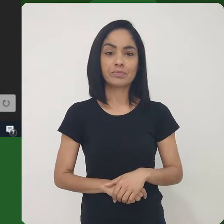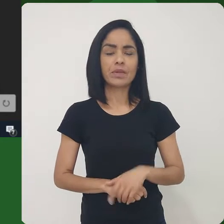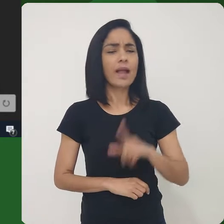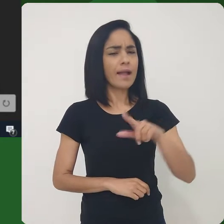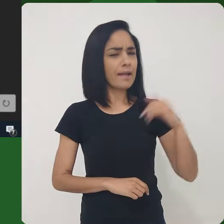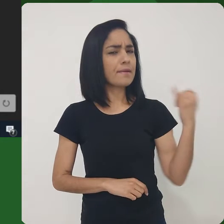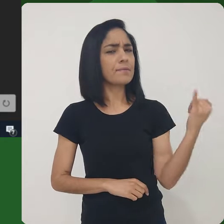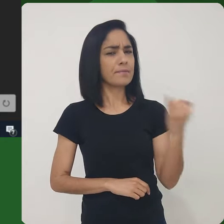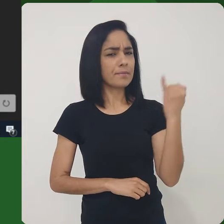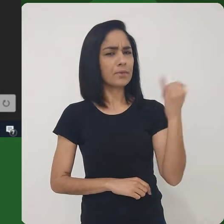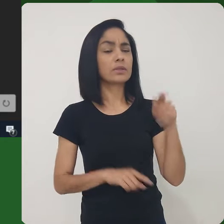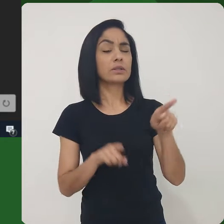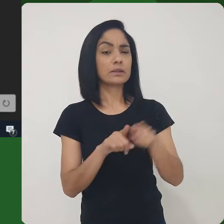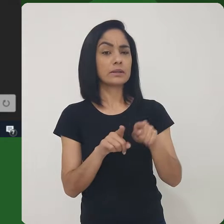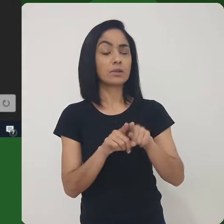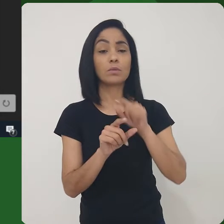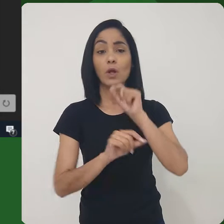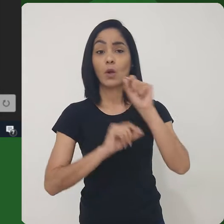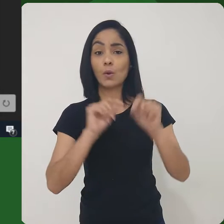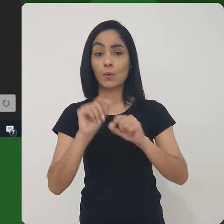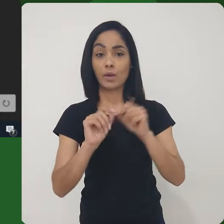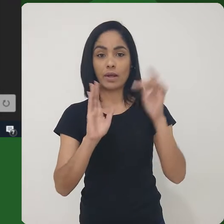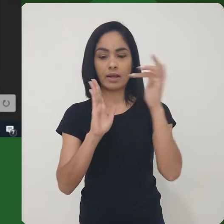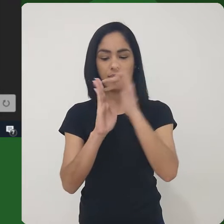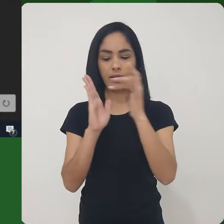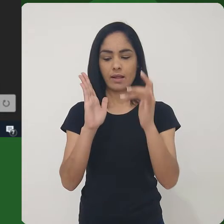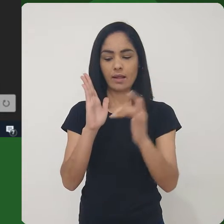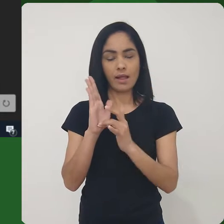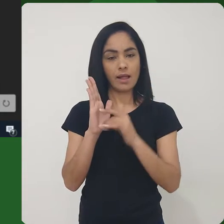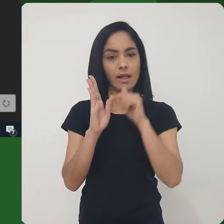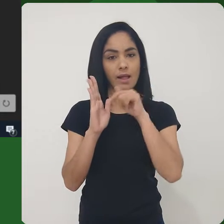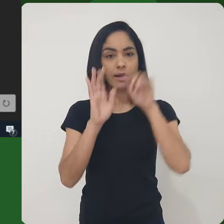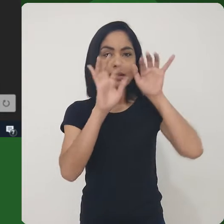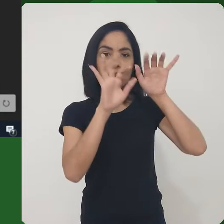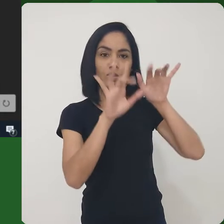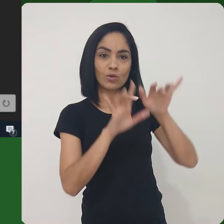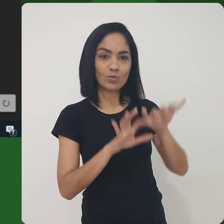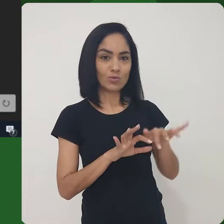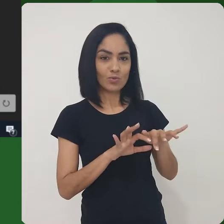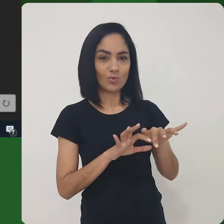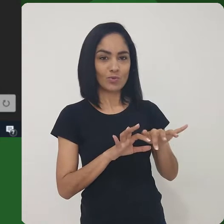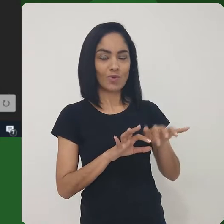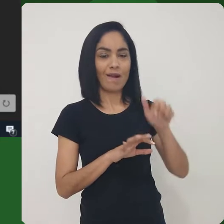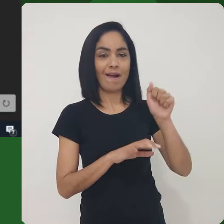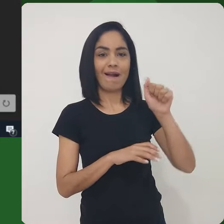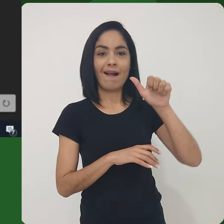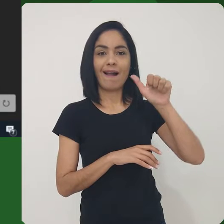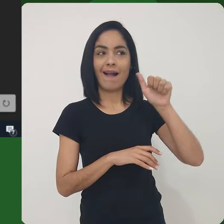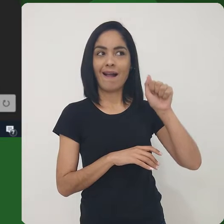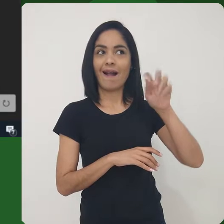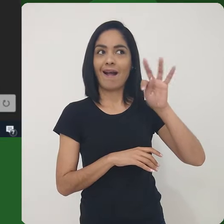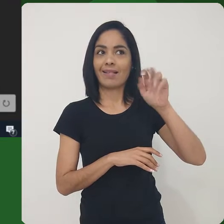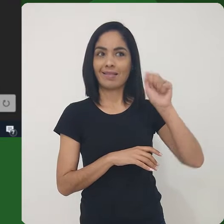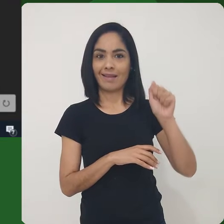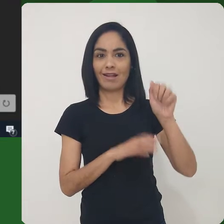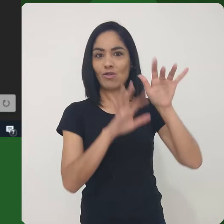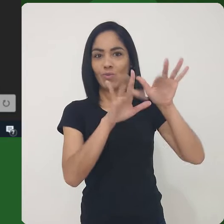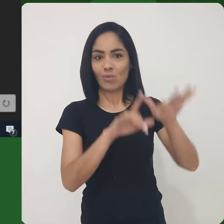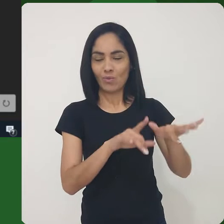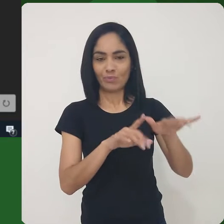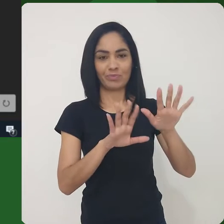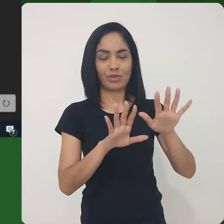E importante, né, na ata não se redige uma ata, se lavra-se uma